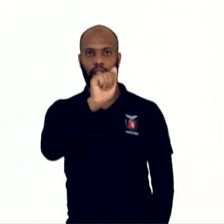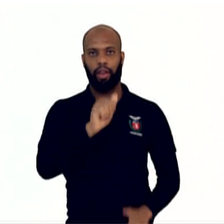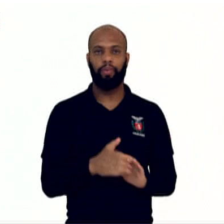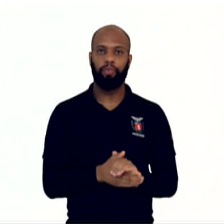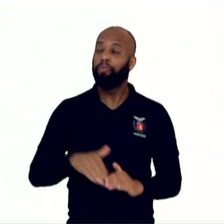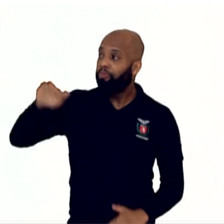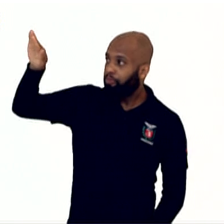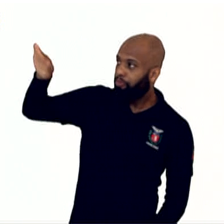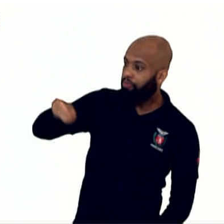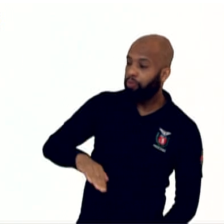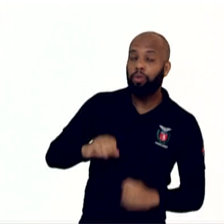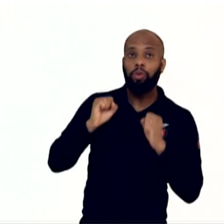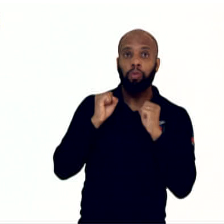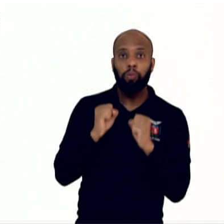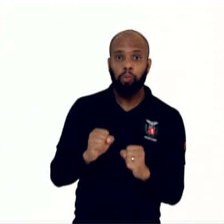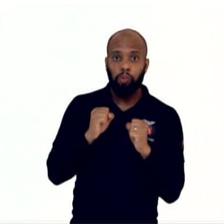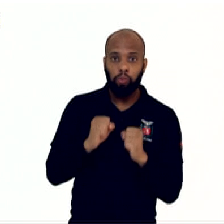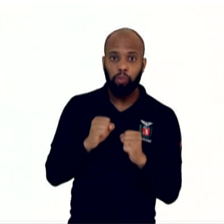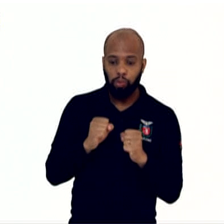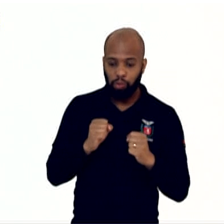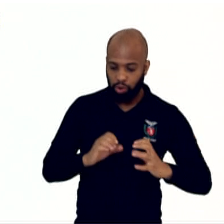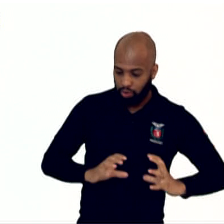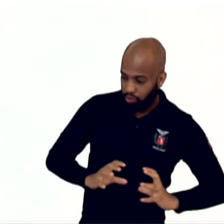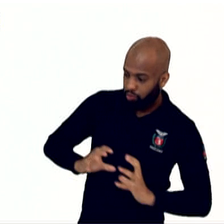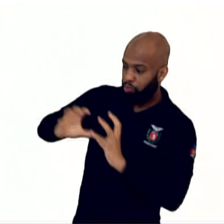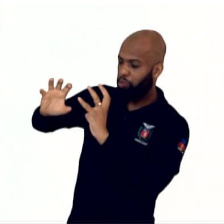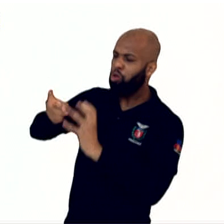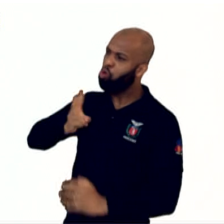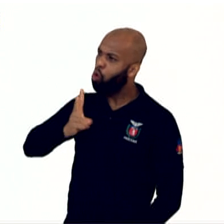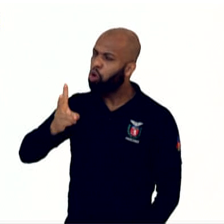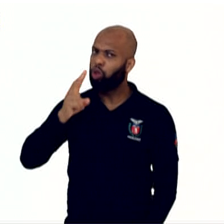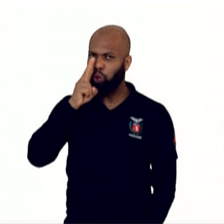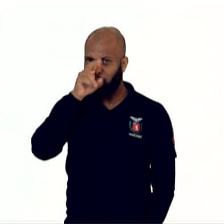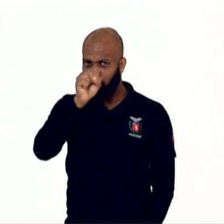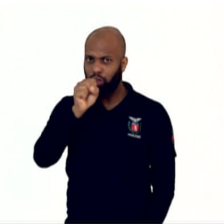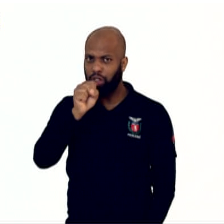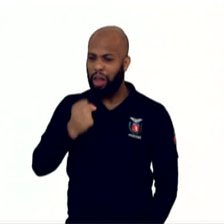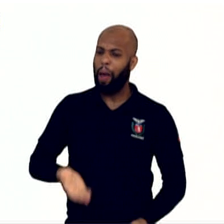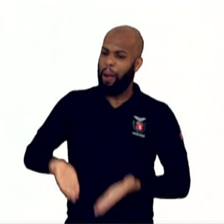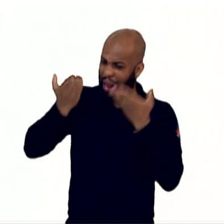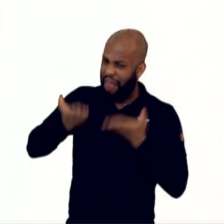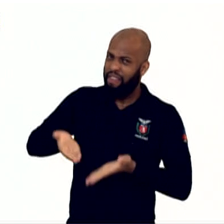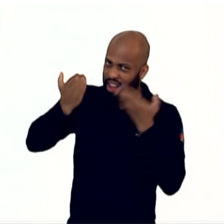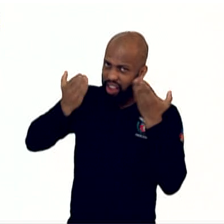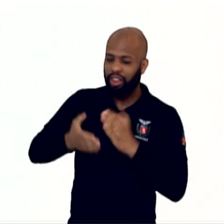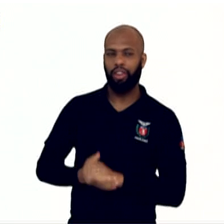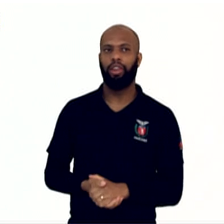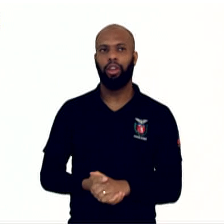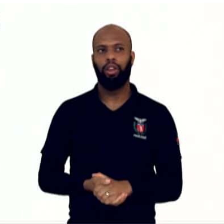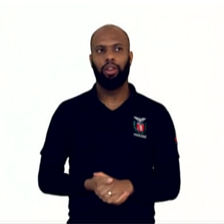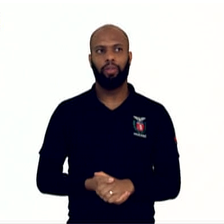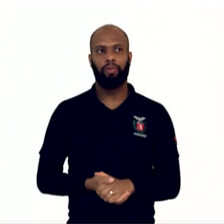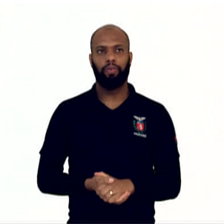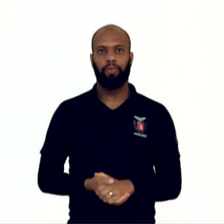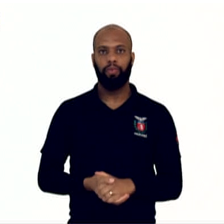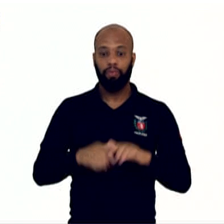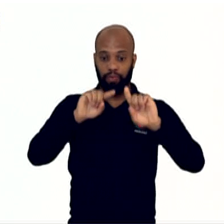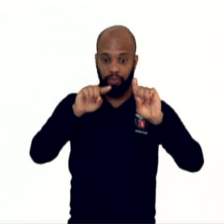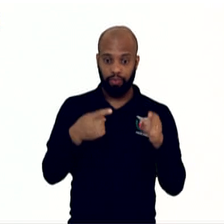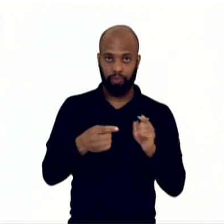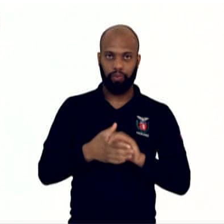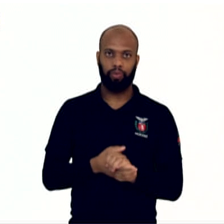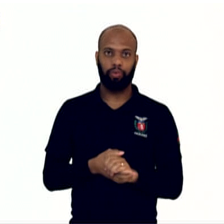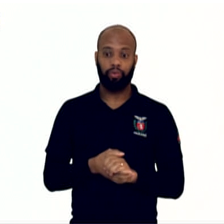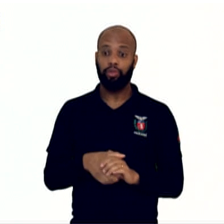plano inclinado pode elevar cargas mantendo o esforço? Aumentando o esforço, desculpe. Outro, quanto